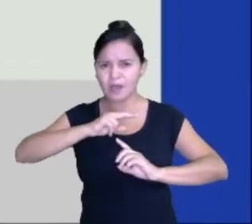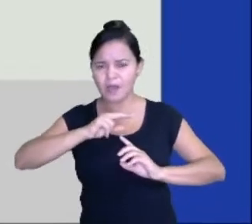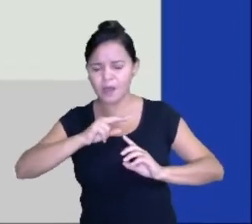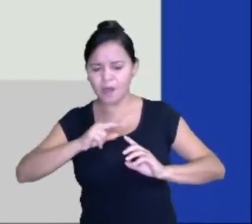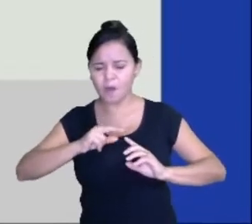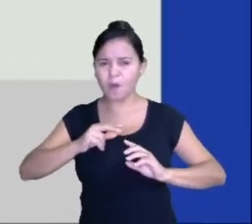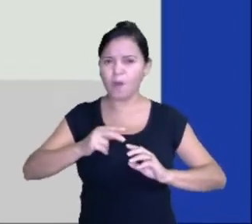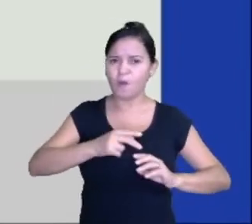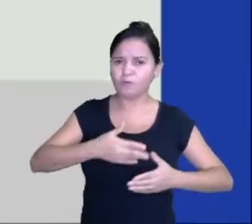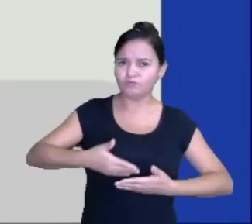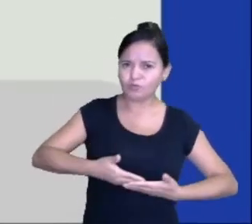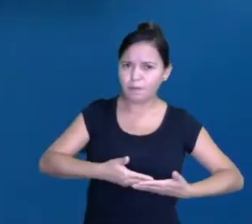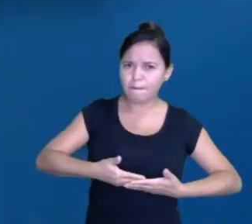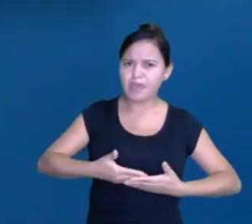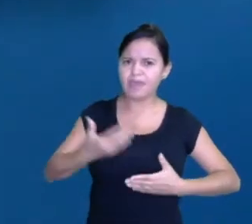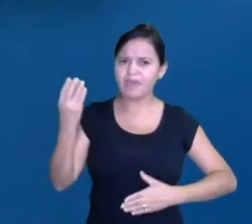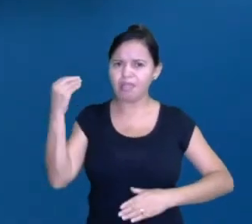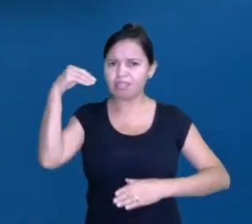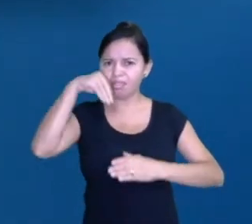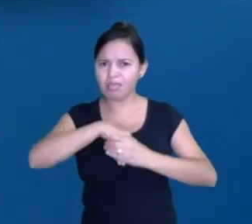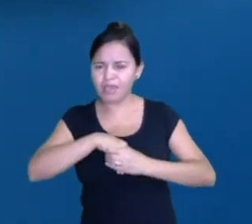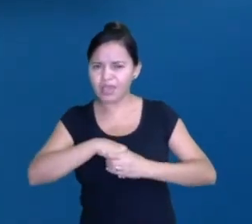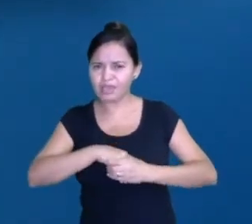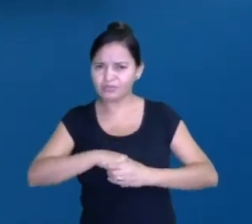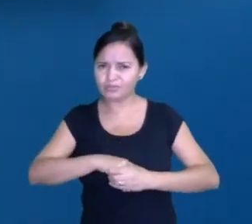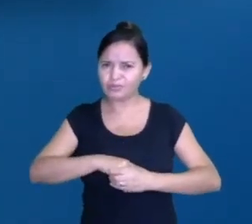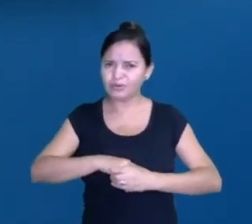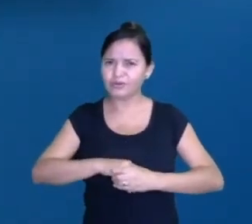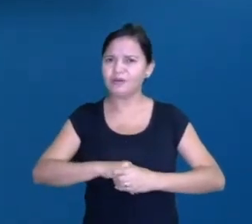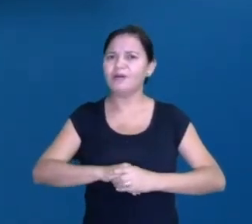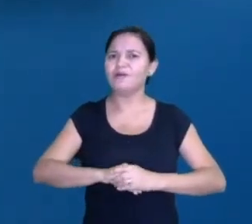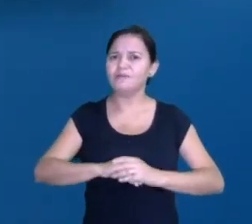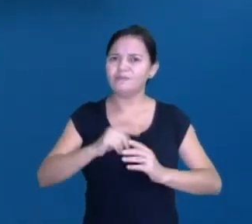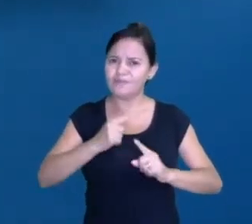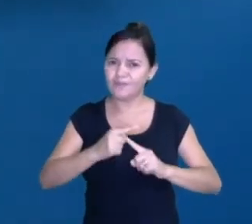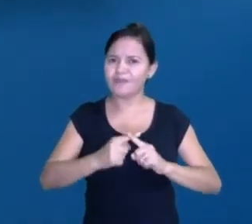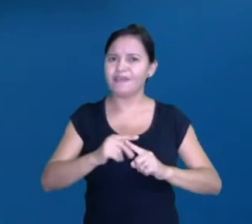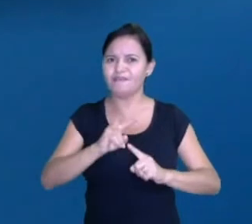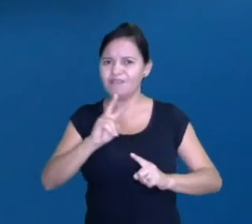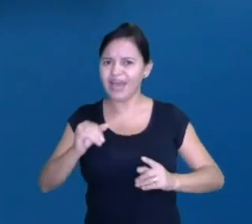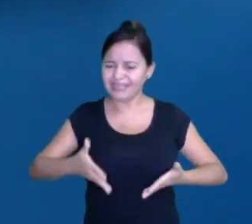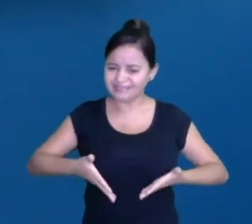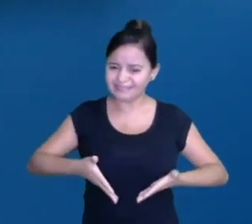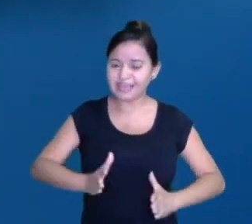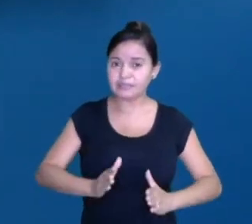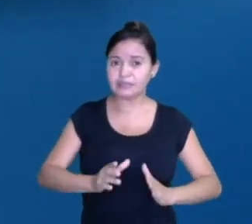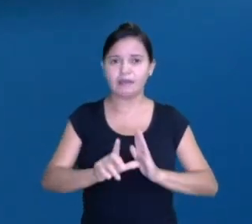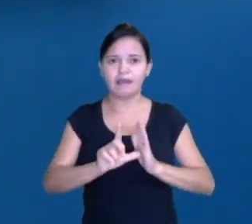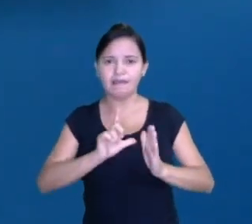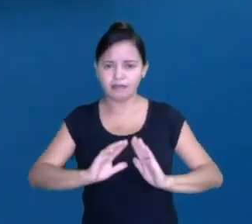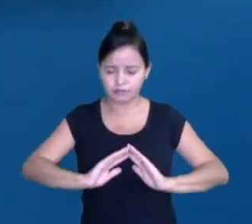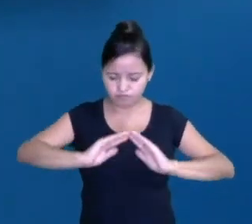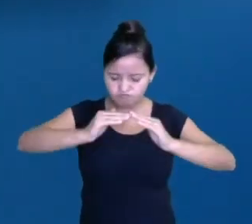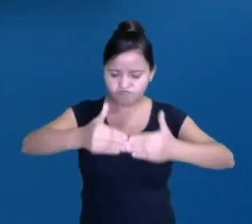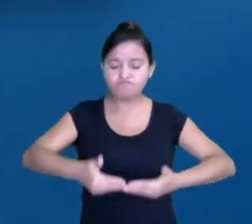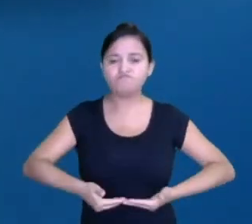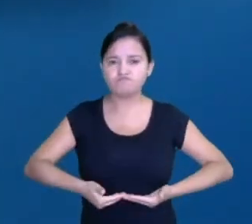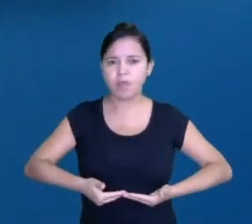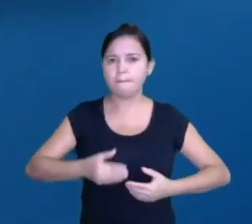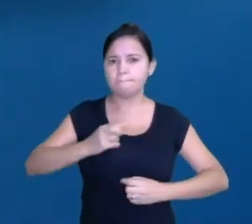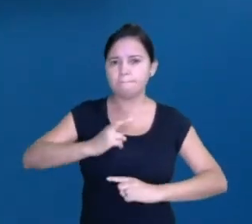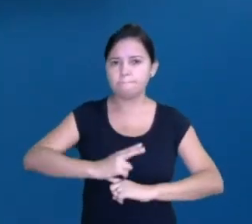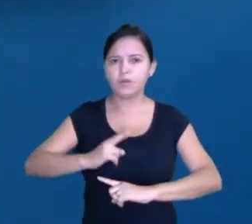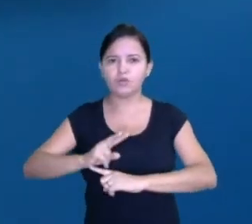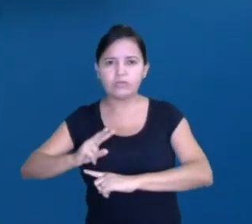embrião, apto a sustentar esse novo ser que vai surgir. Esse indivíduo que está na sua